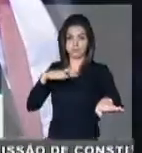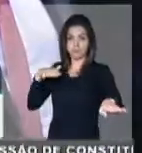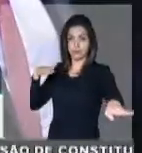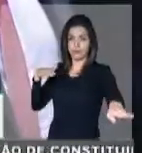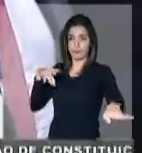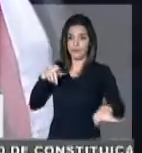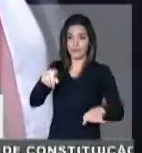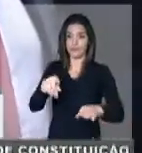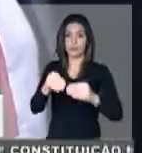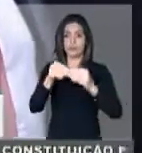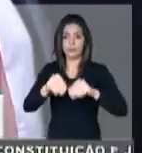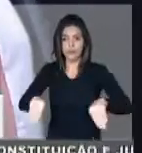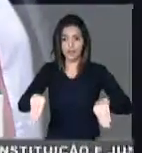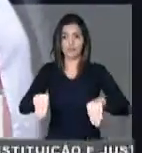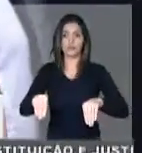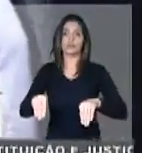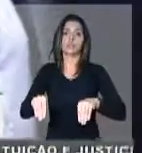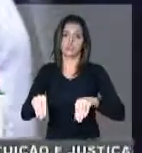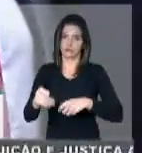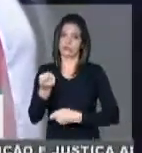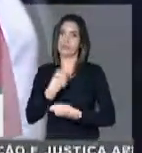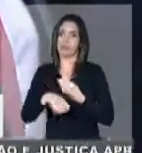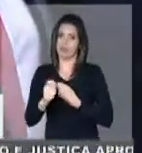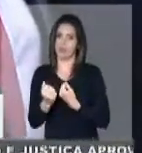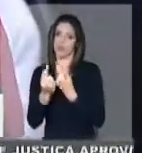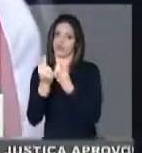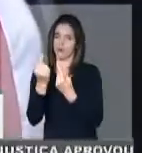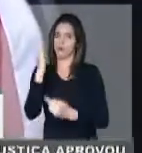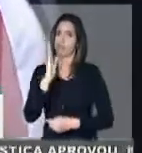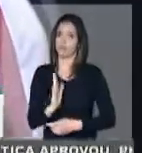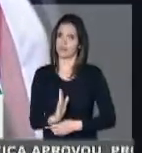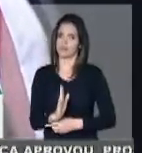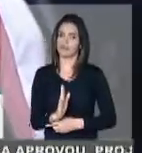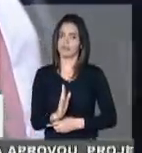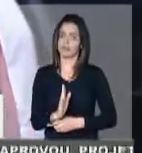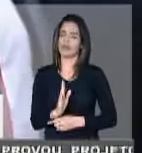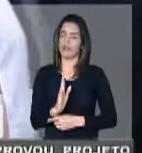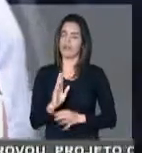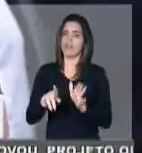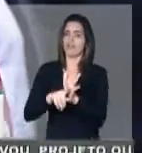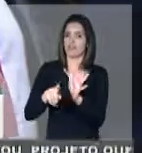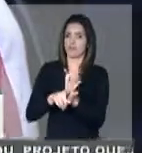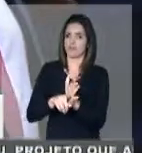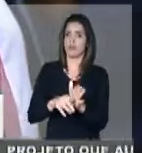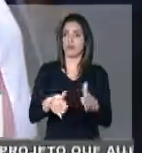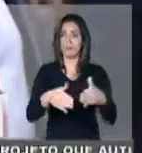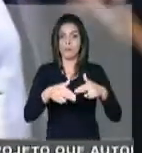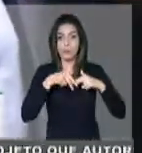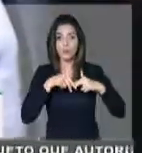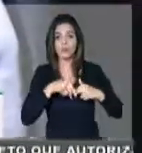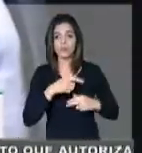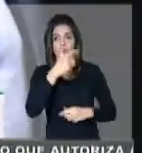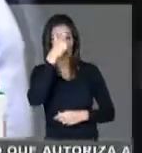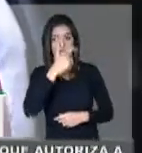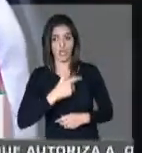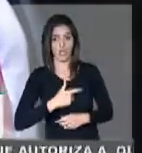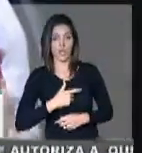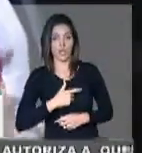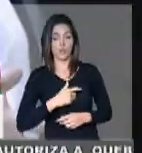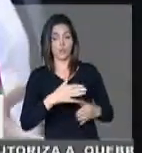na economia brasileira muito grande, presidente. Devido a isso, é que eu pedi uma audiência para que o ministro